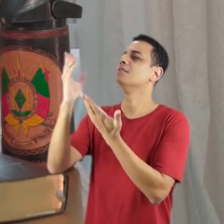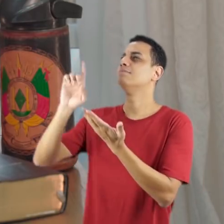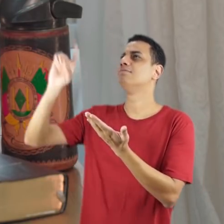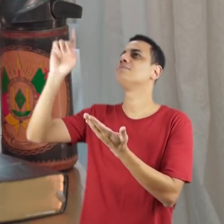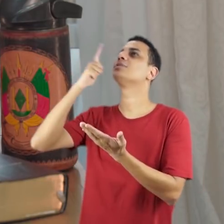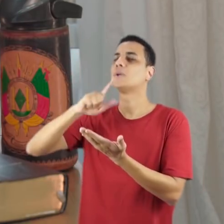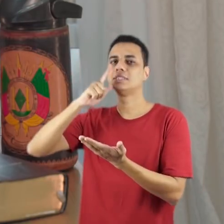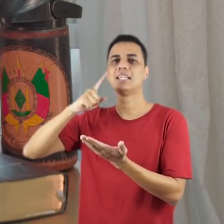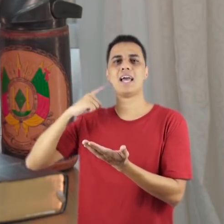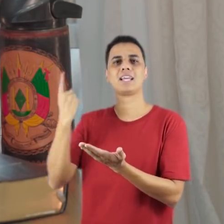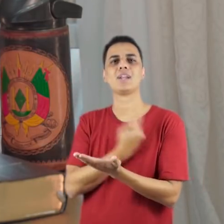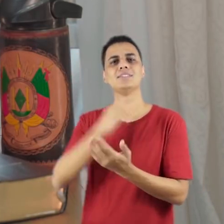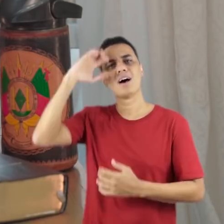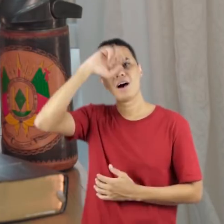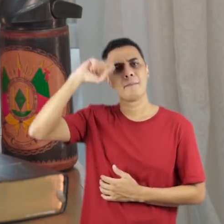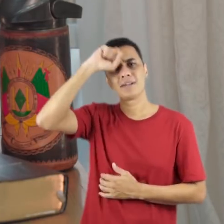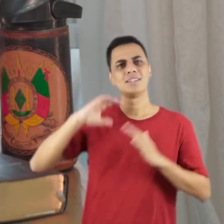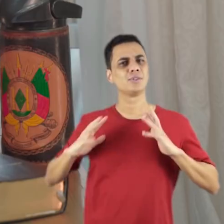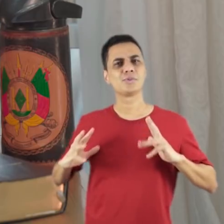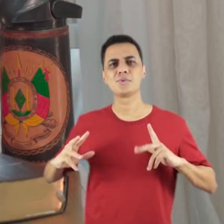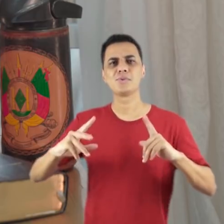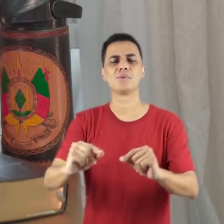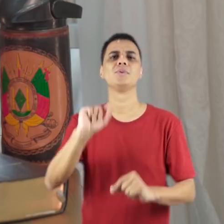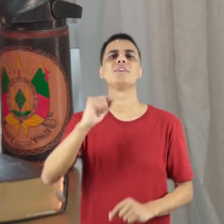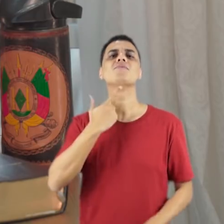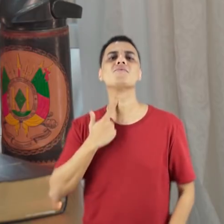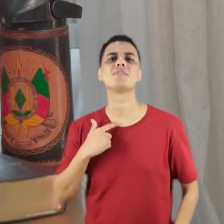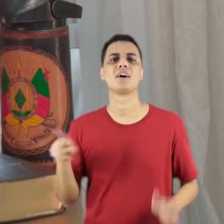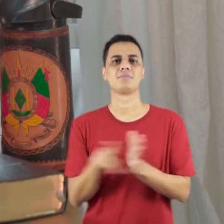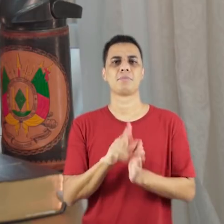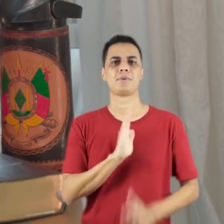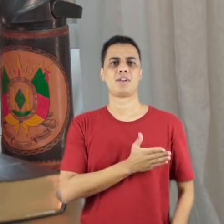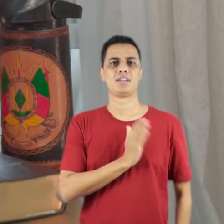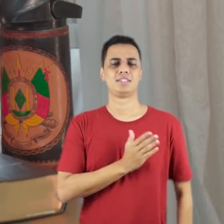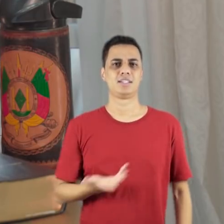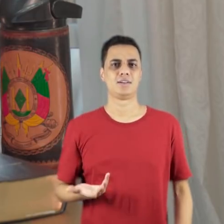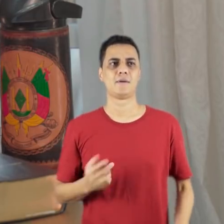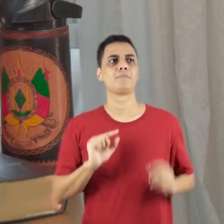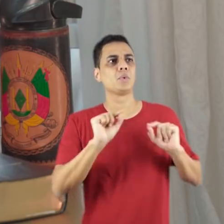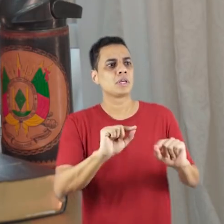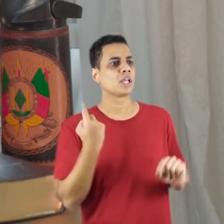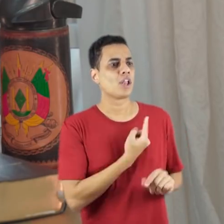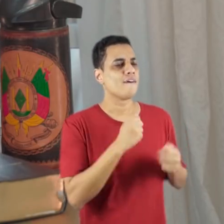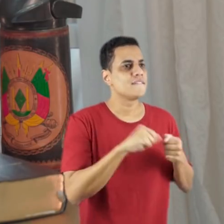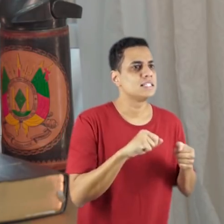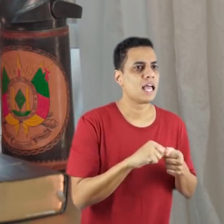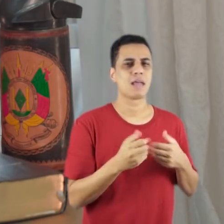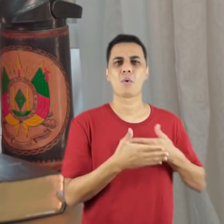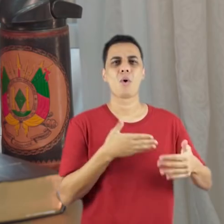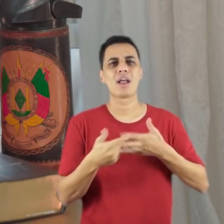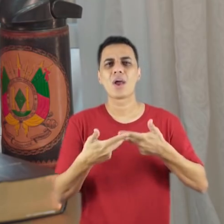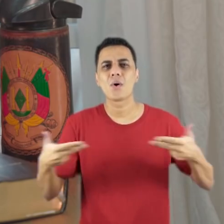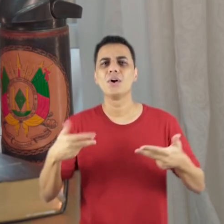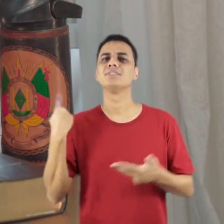todos os ensinamentos e posturas do nosso coração e cuidando para que as nossas motivações sejam firmadas no próprio Deus e não